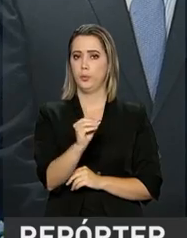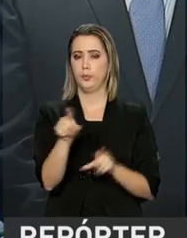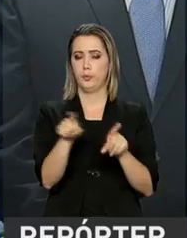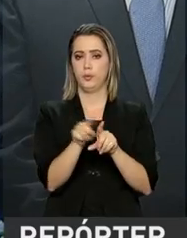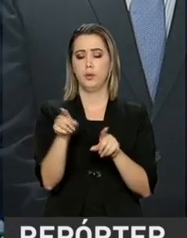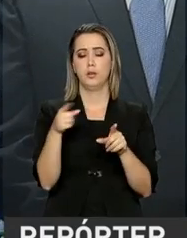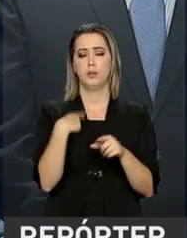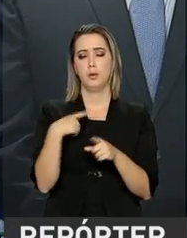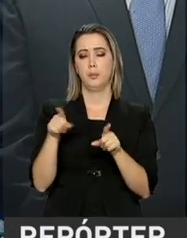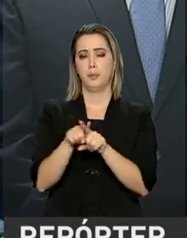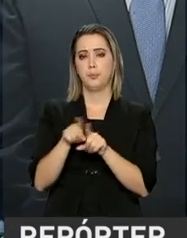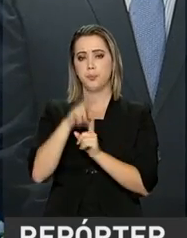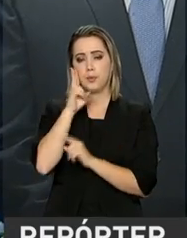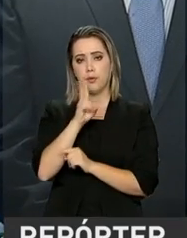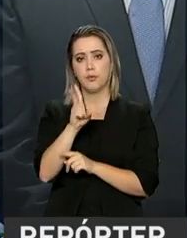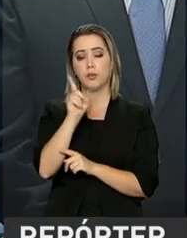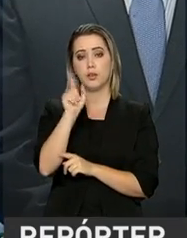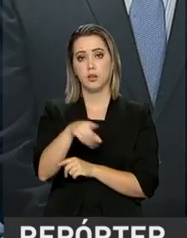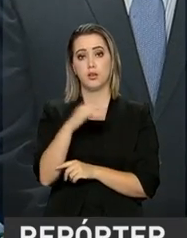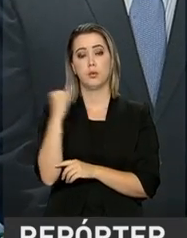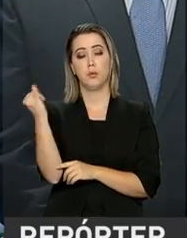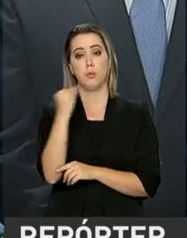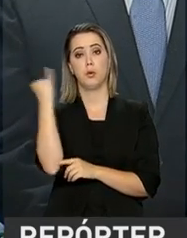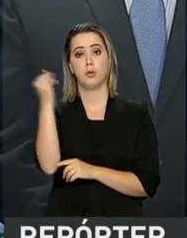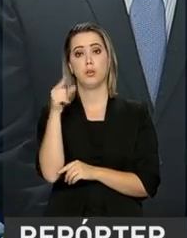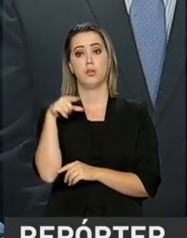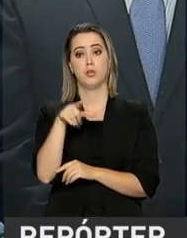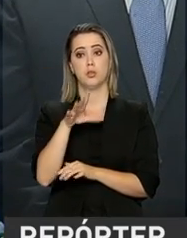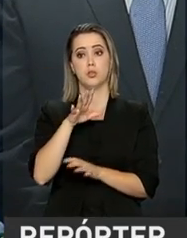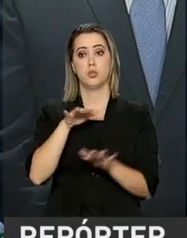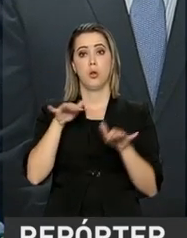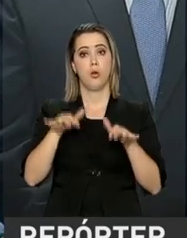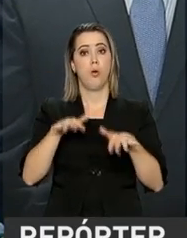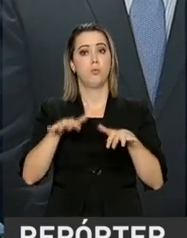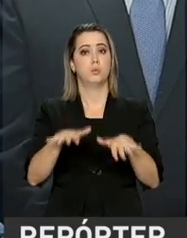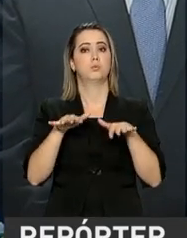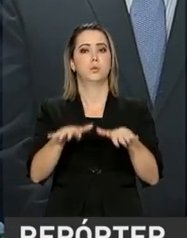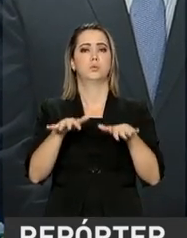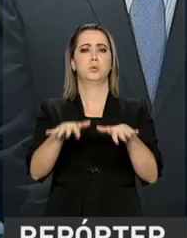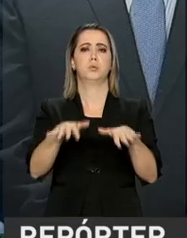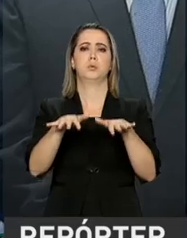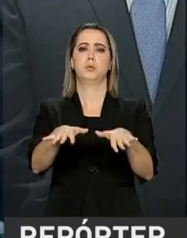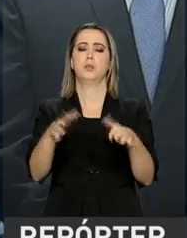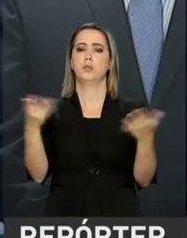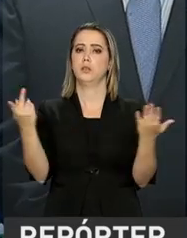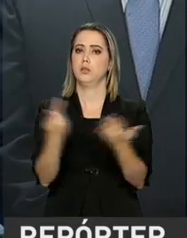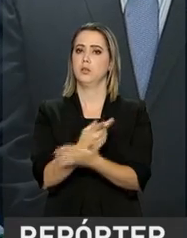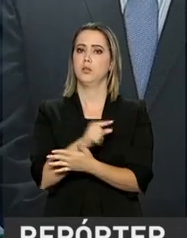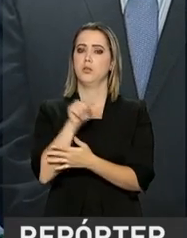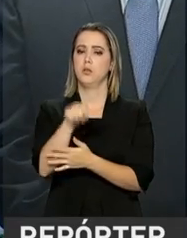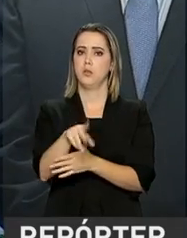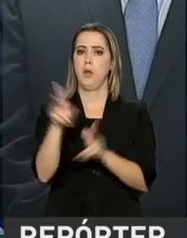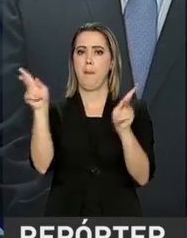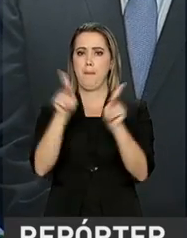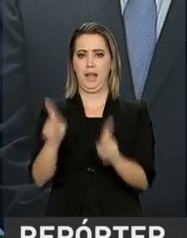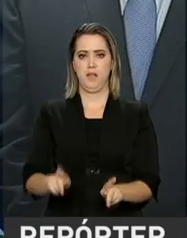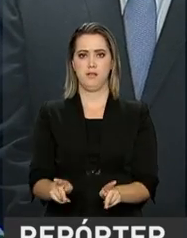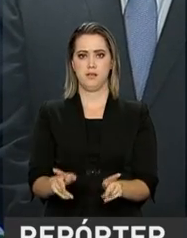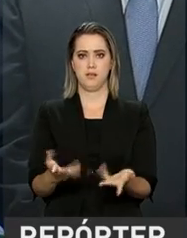levando em conta fundamentalmente que uma manifestação que estava prevista como